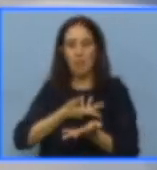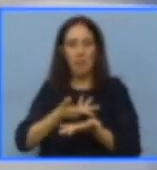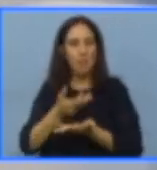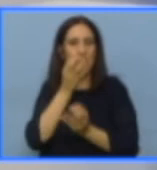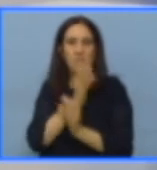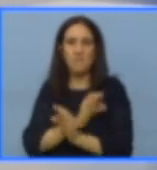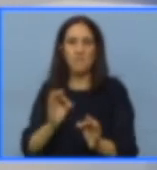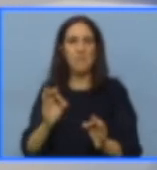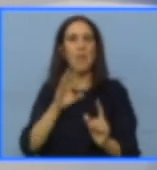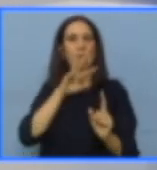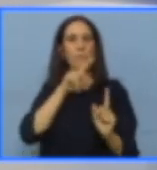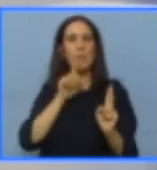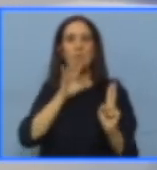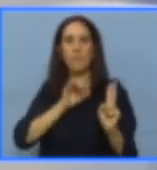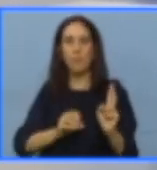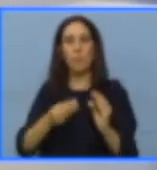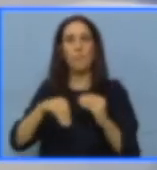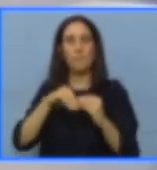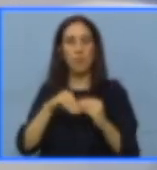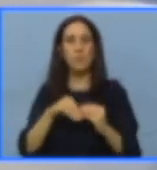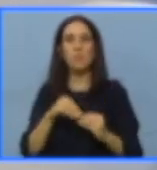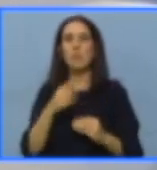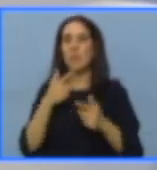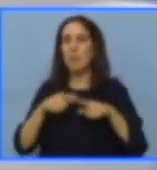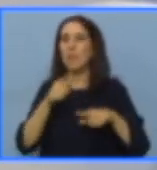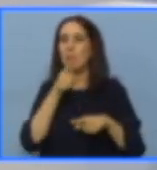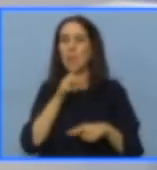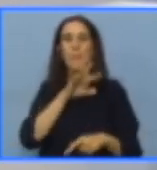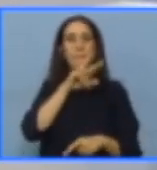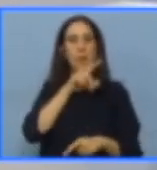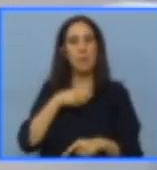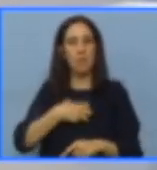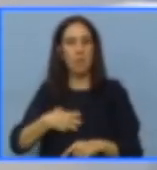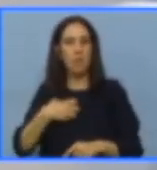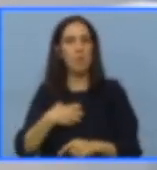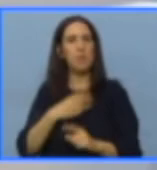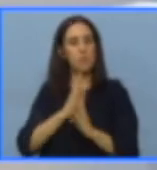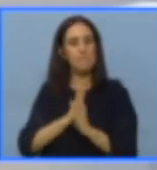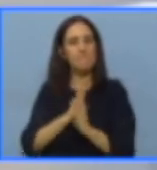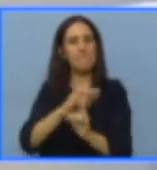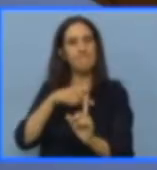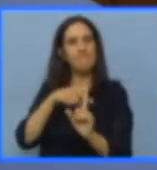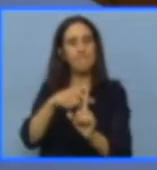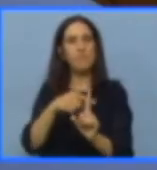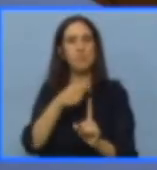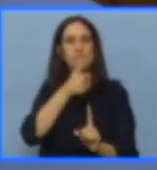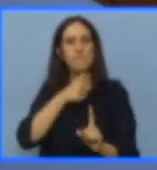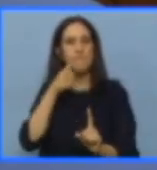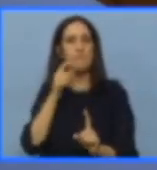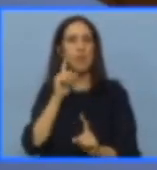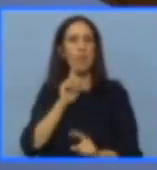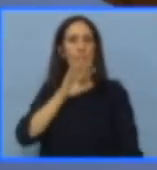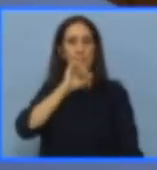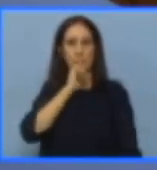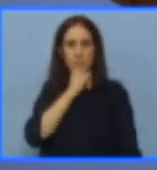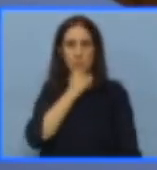representada entre mãe e filho, até à Mater Dolorosa, junto do Calvário, até aos mistérios da Virgem, etc. Portanto, há todo um